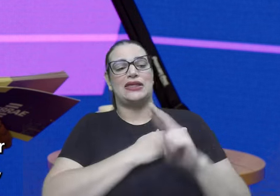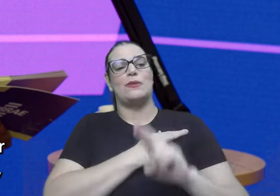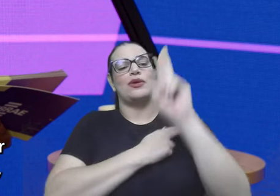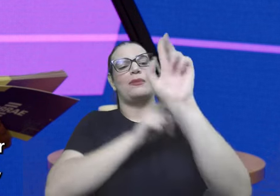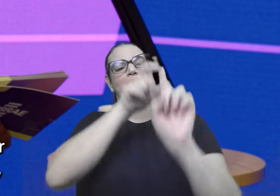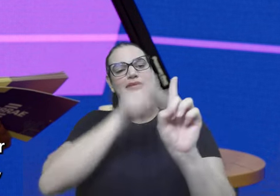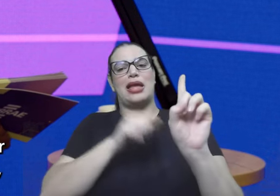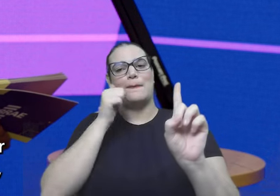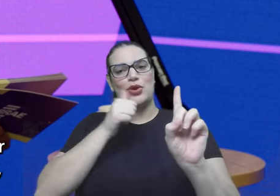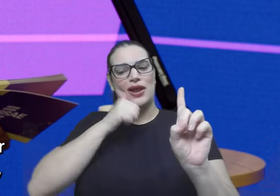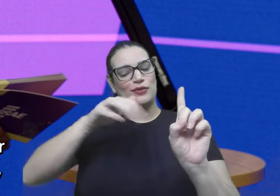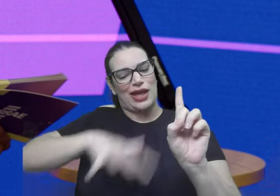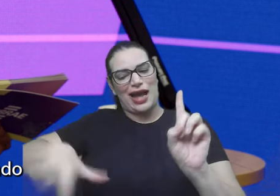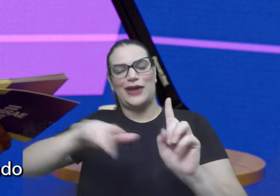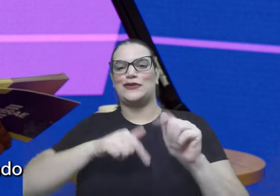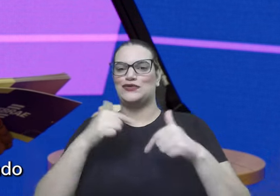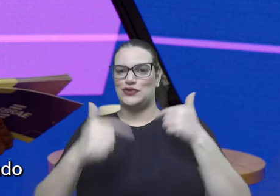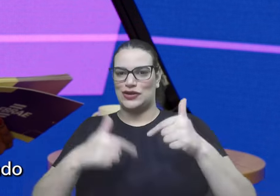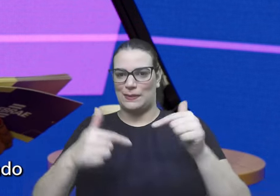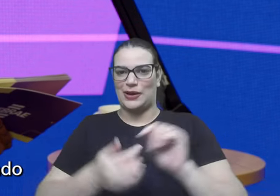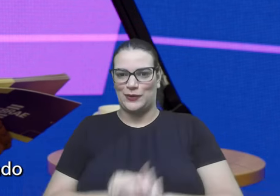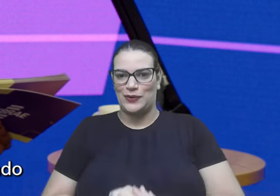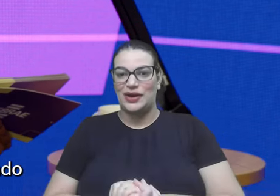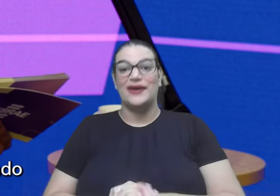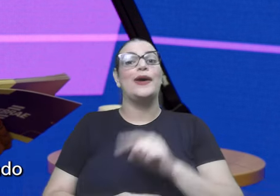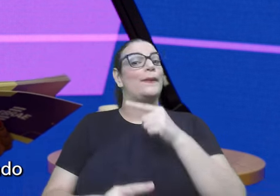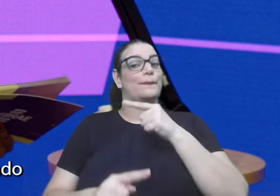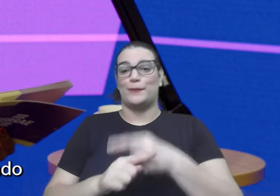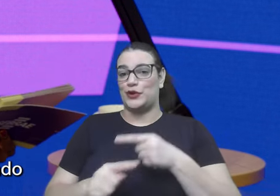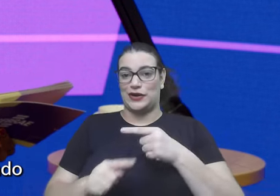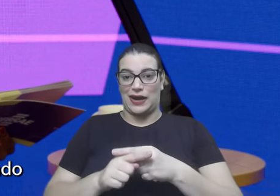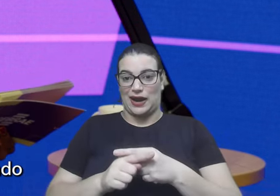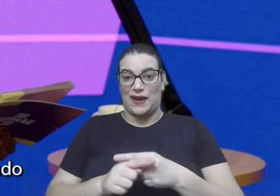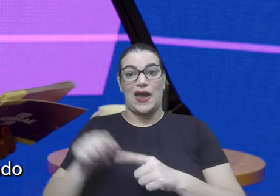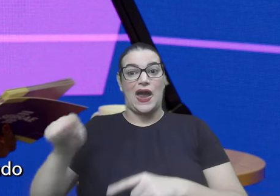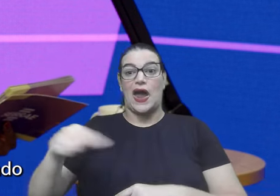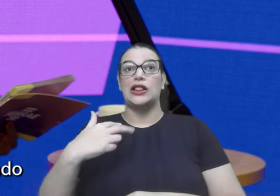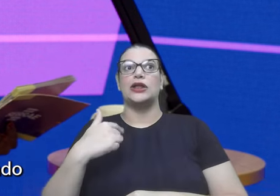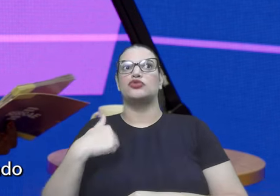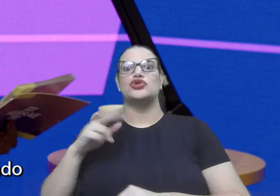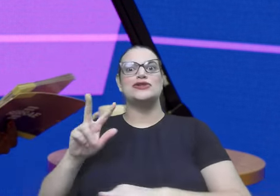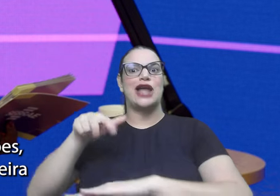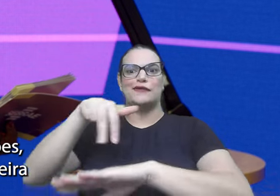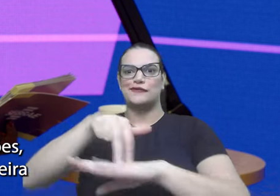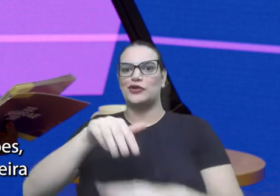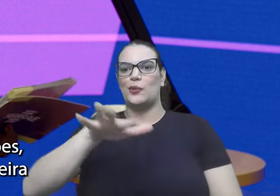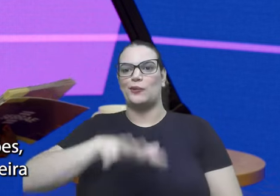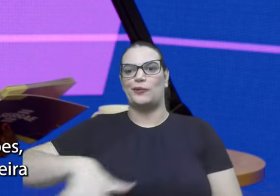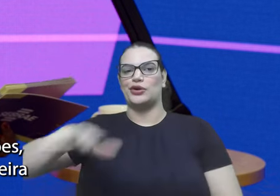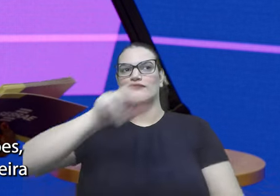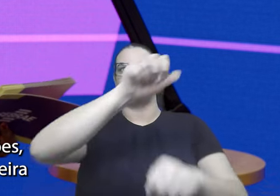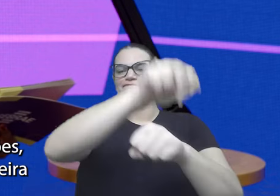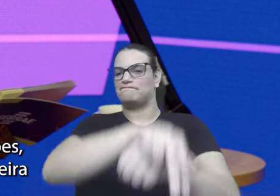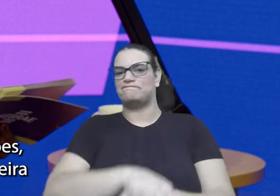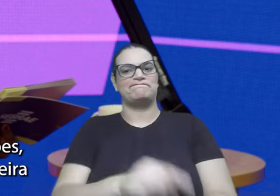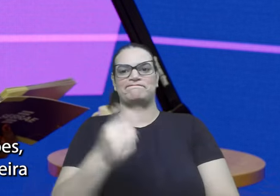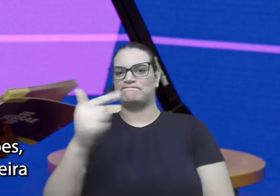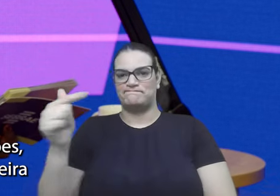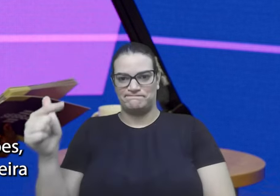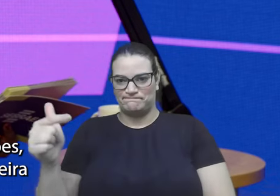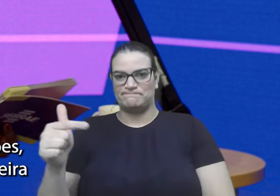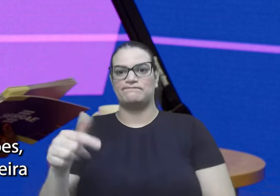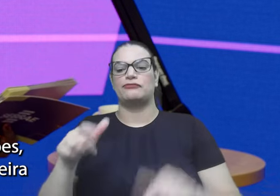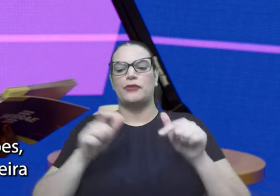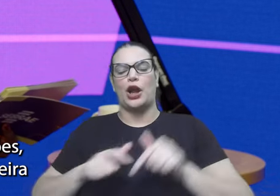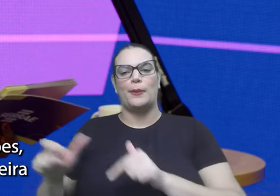no ambiente de trabalho porque ela não Está ocupando né Muitas vagas muitas